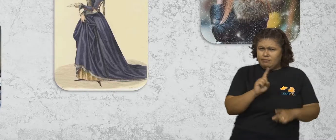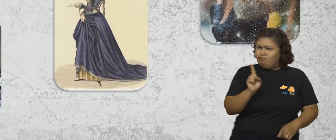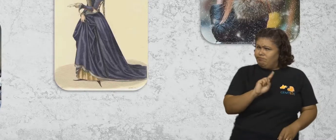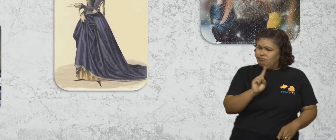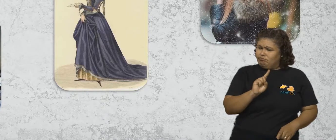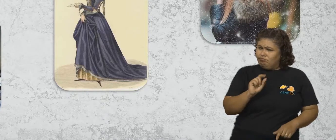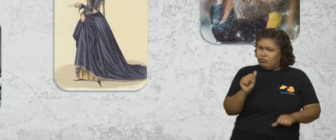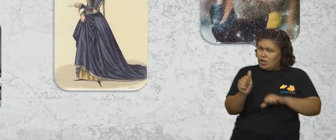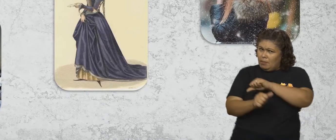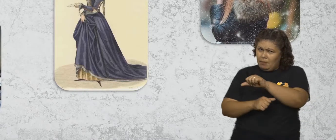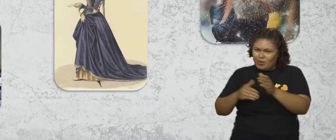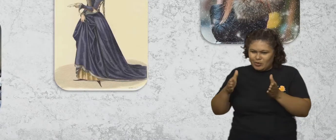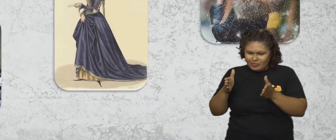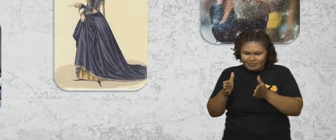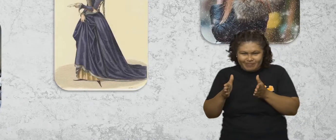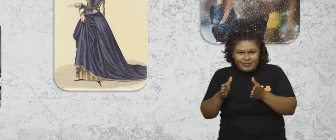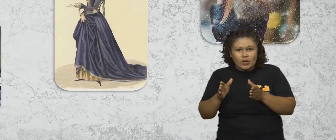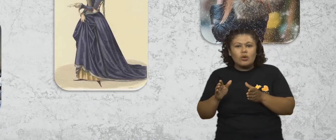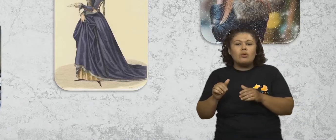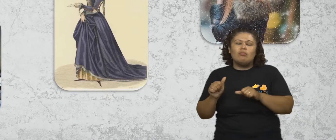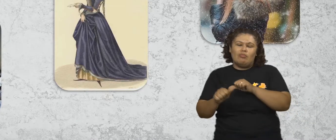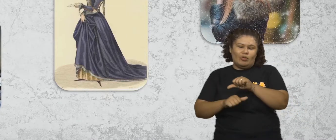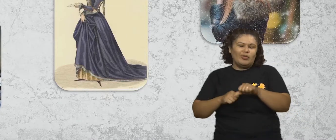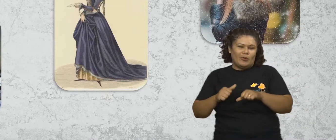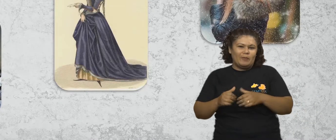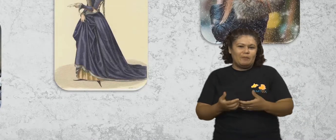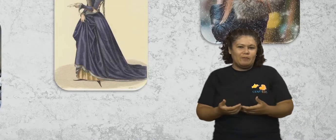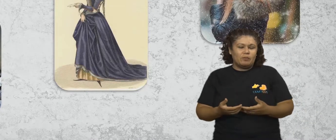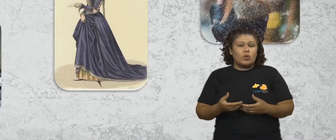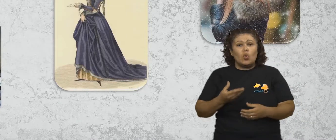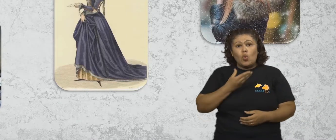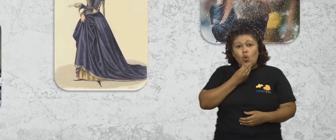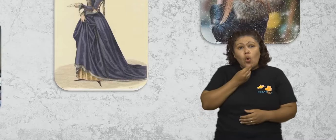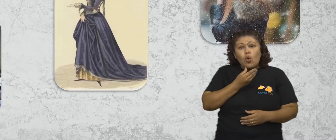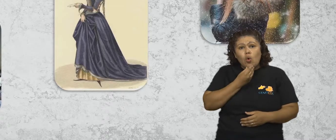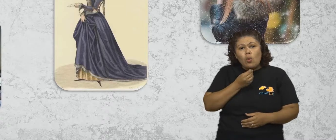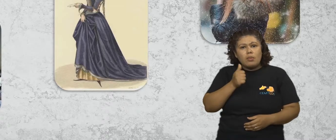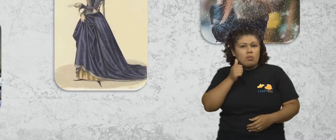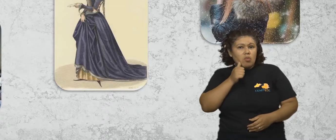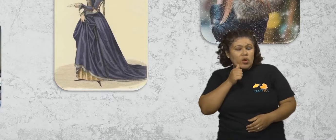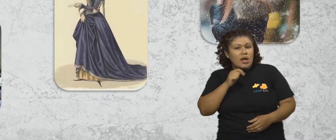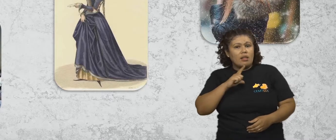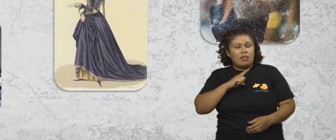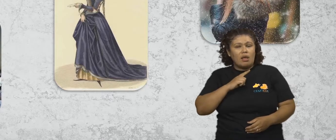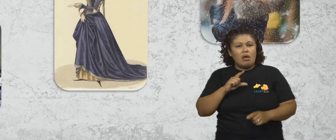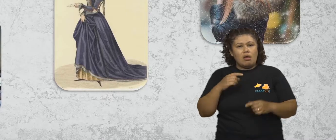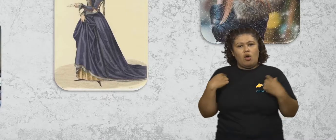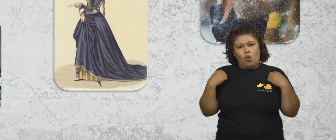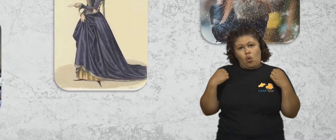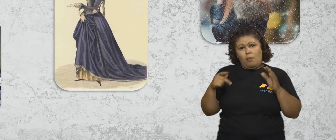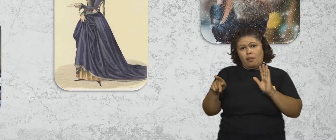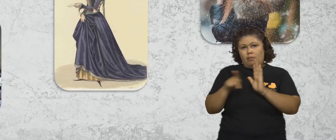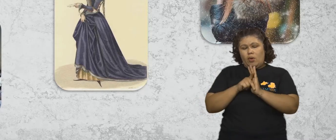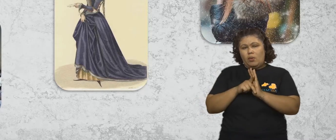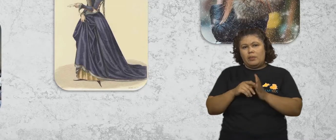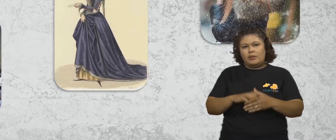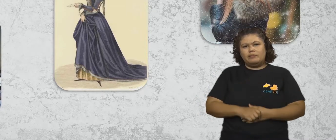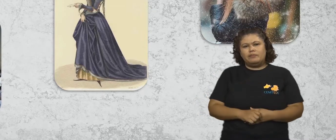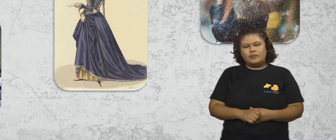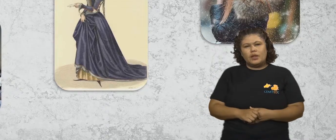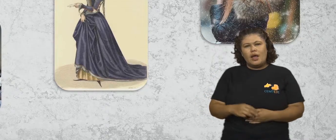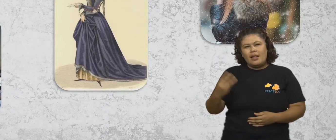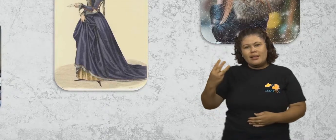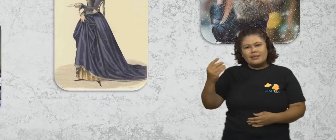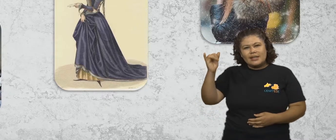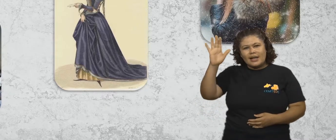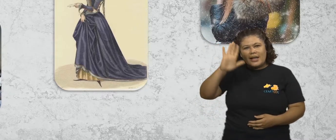ser diferente para homens e mulheres, para ricos e para pobres. Na terceira imagem, vemos uma moça do nosso tempo, com uma